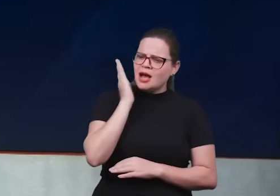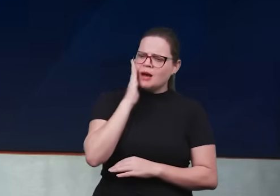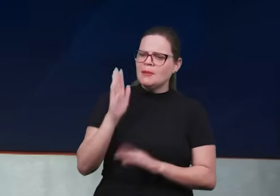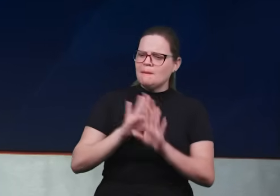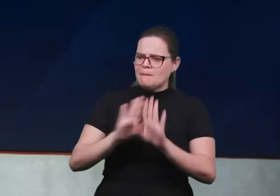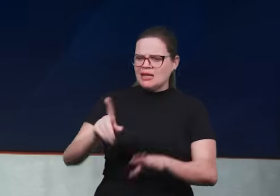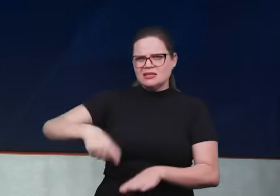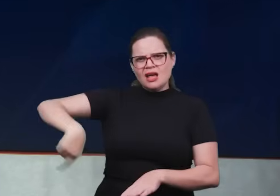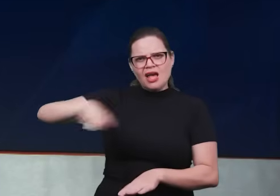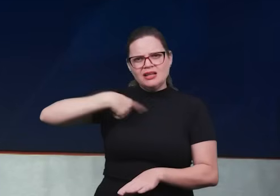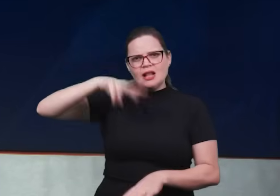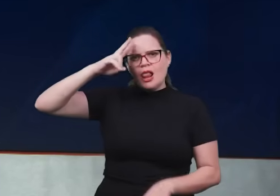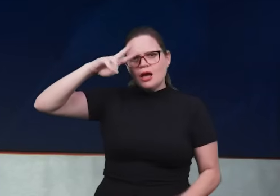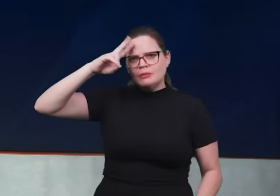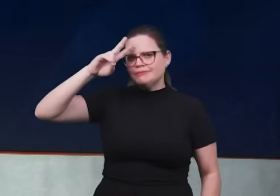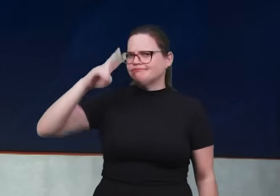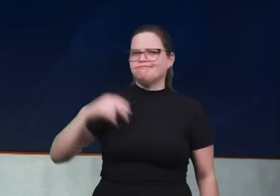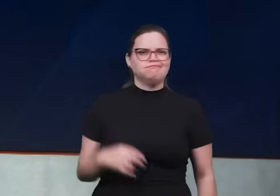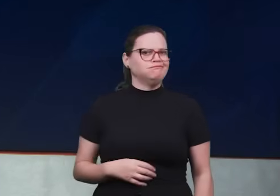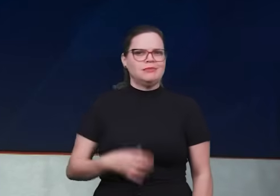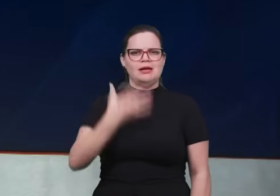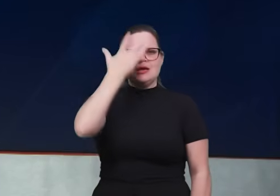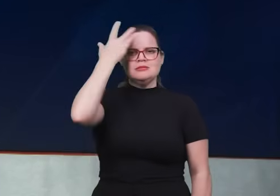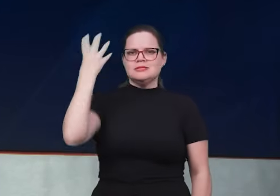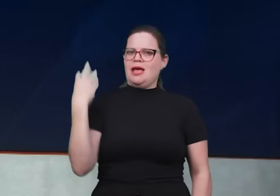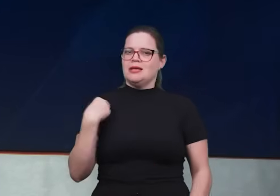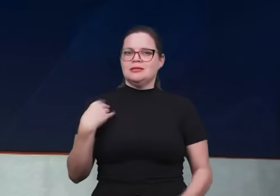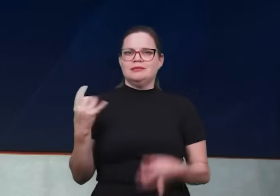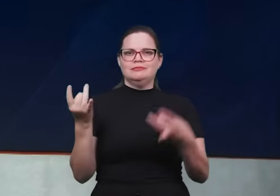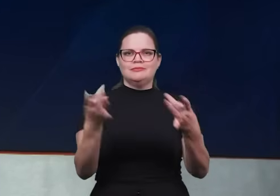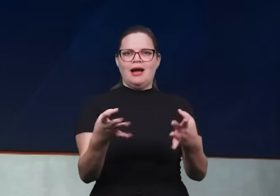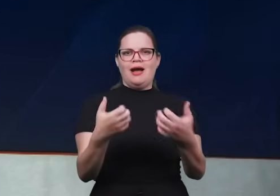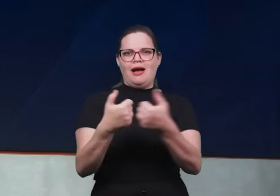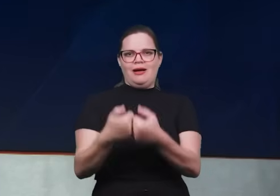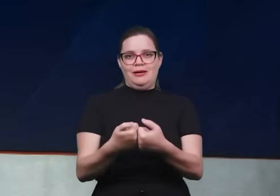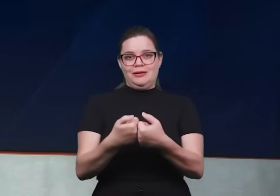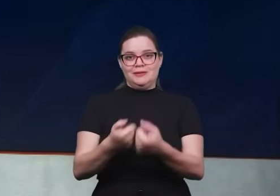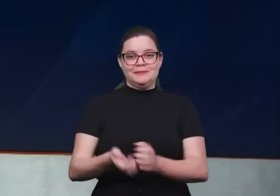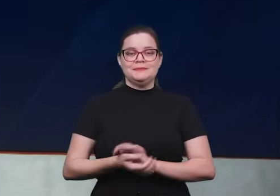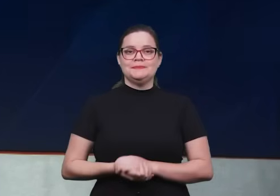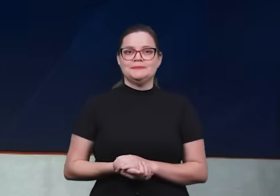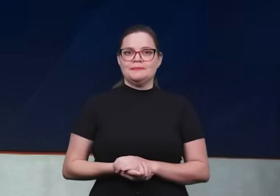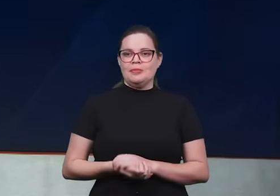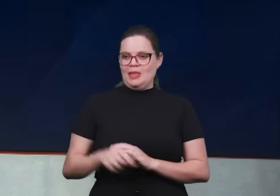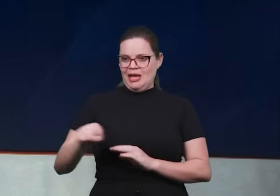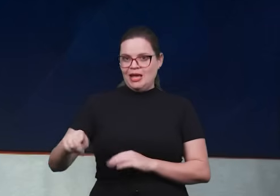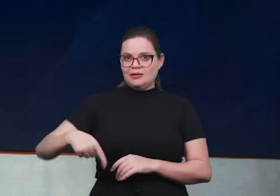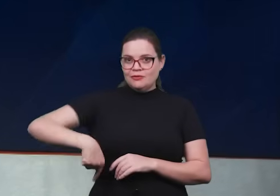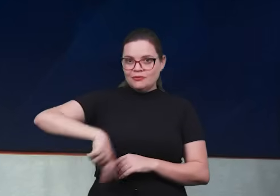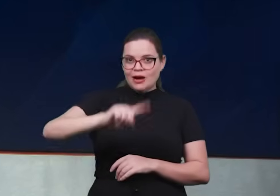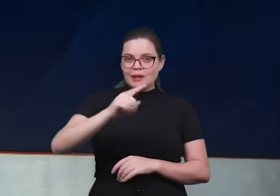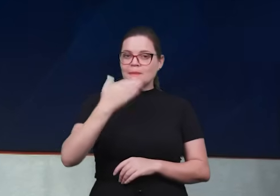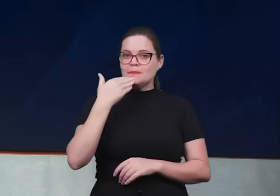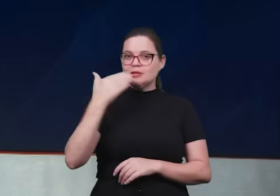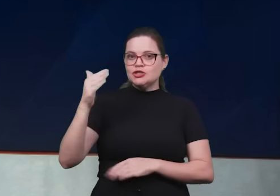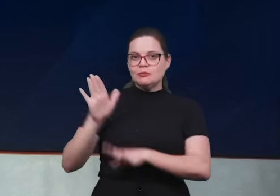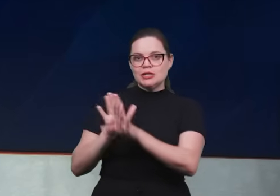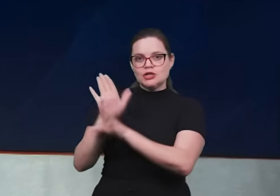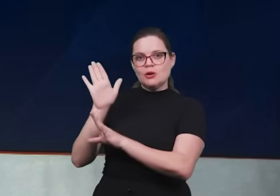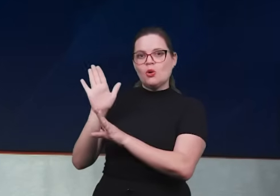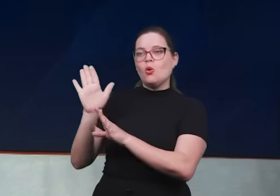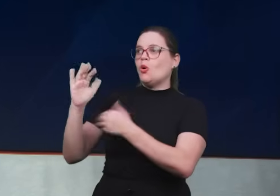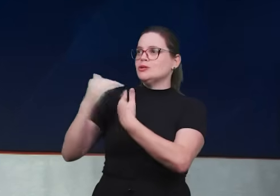se beneficiavam da presença da arca da aliança. Em outras palavras, não buscavam o conselho,